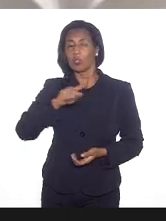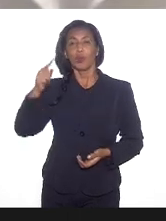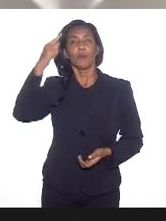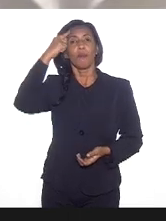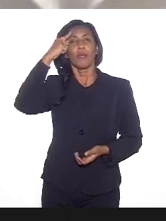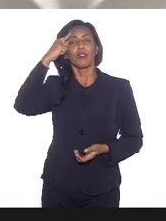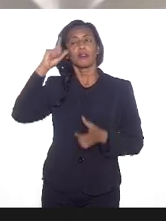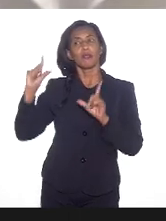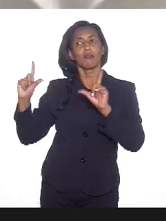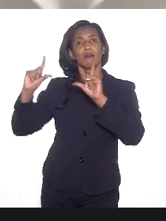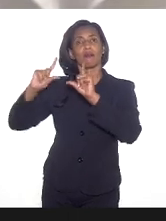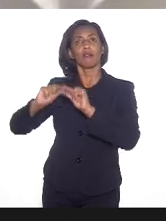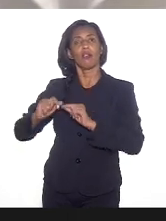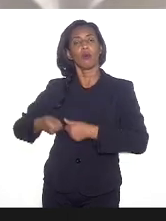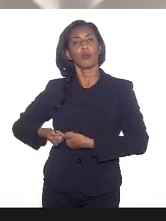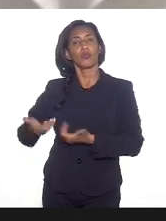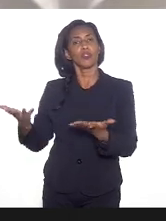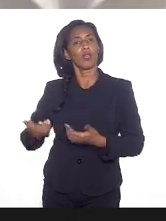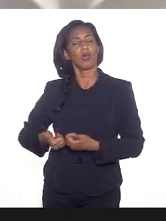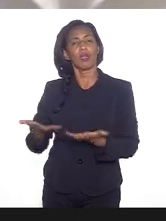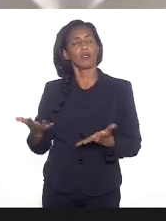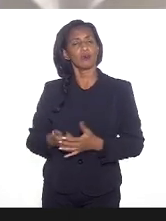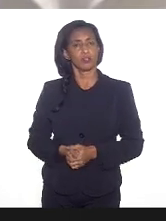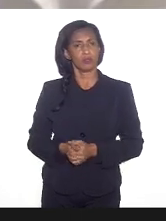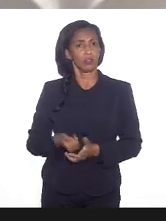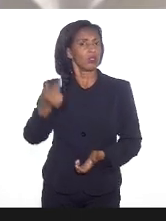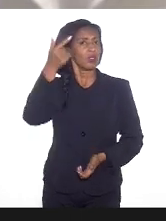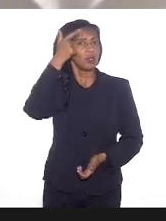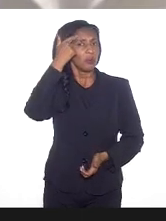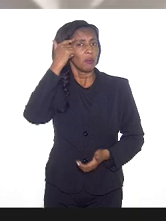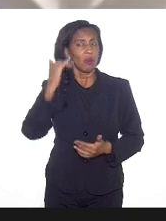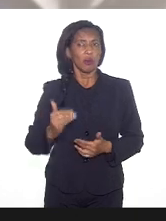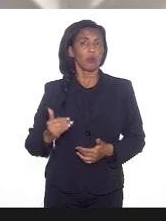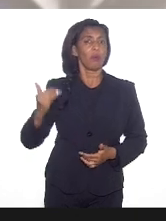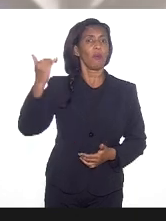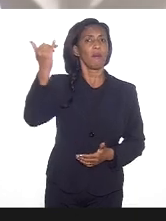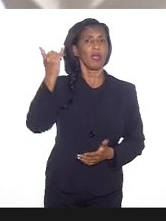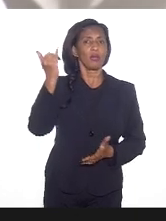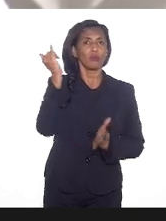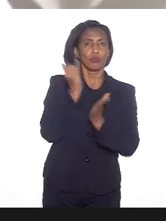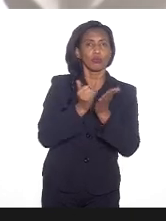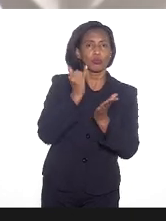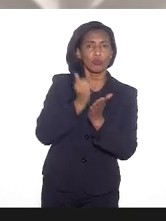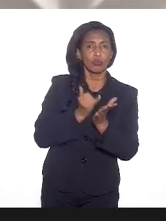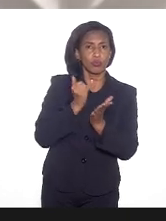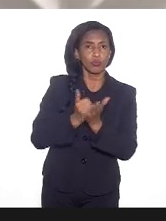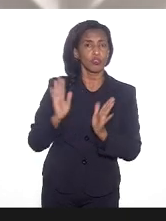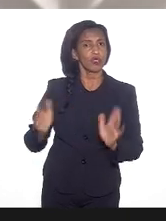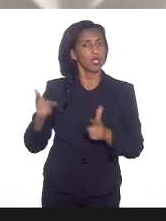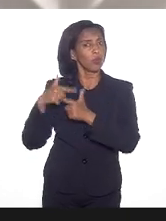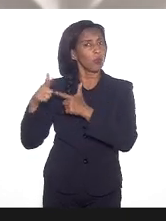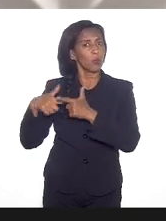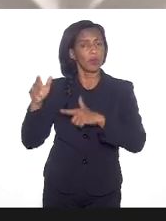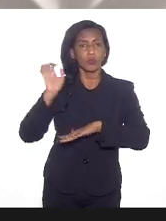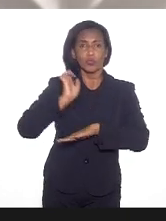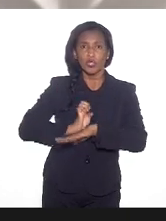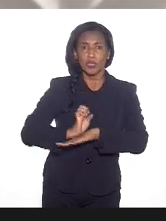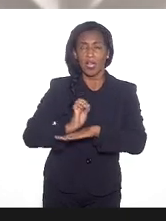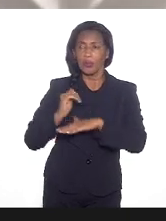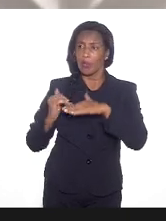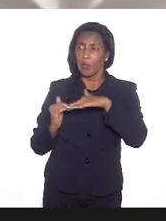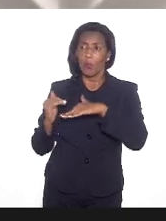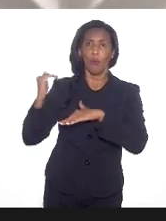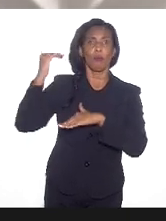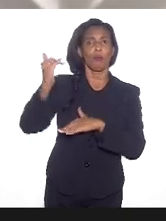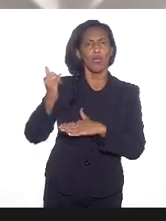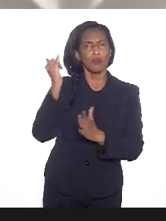na redução dos gastos, né? Que não pensa no aumento da receita, já que o problema do nosso Estado é o aumento